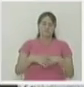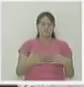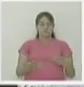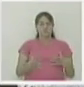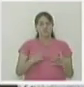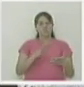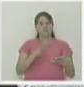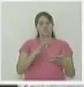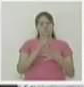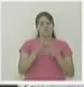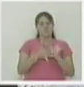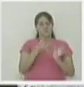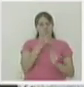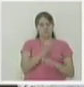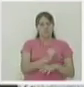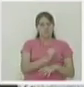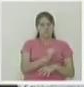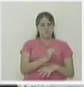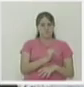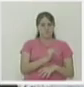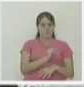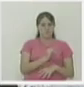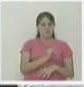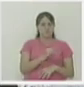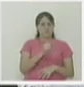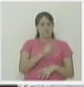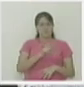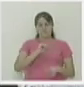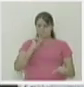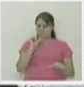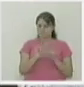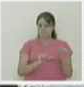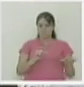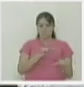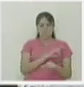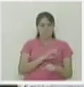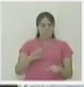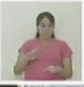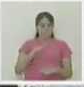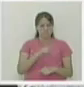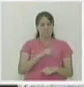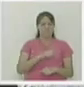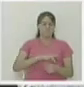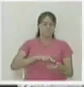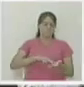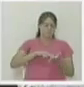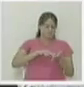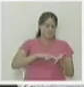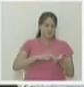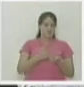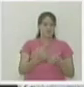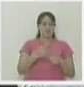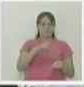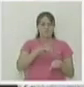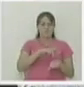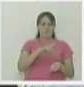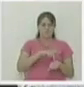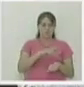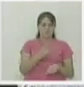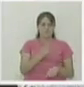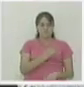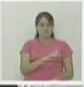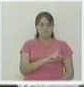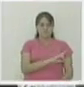quis dizer: você não é caniço e não vai ser caniço, ao contrário, você vai ser pedra. Portanto, a